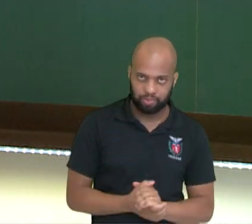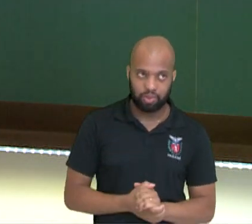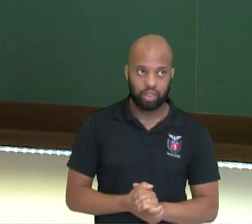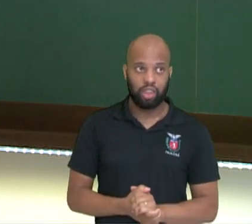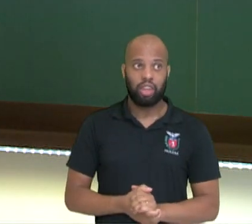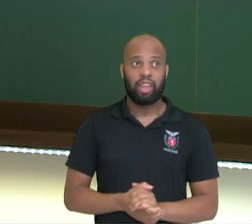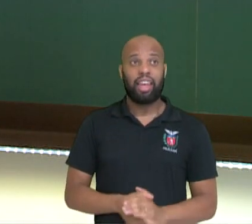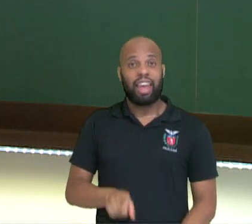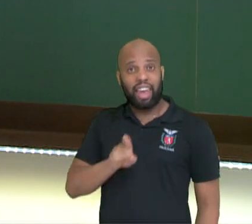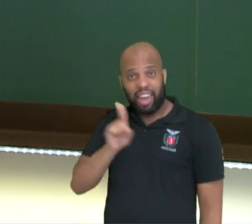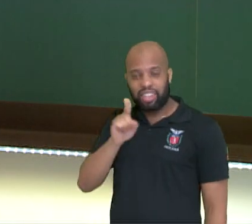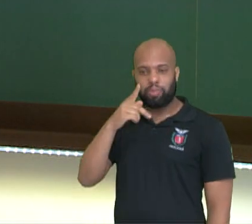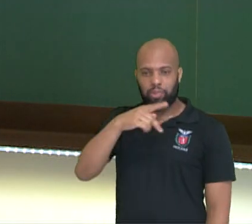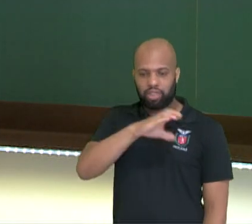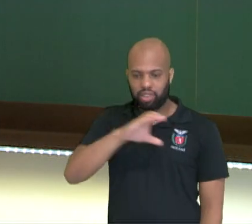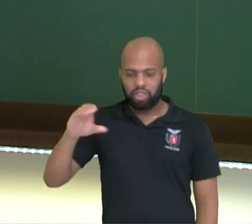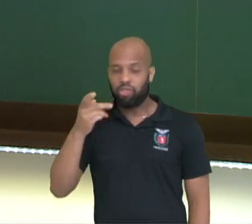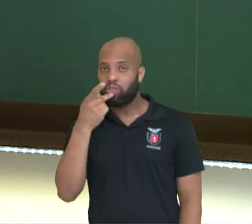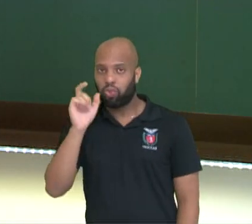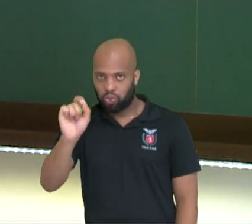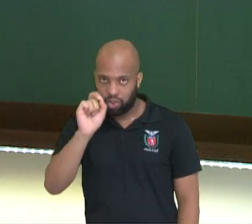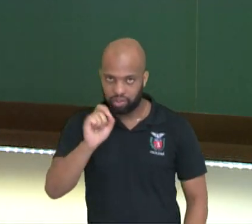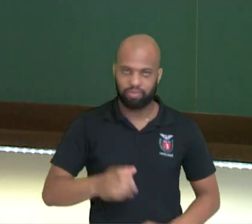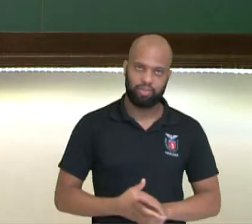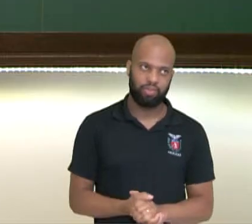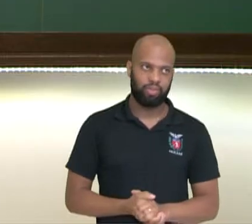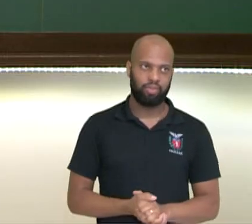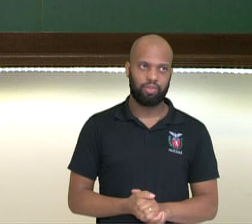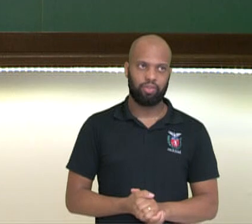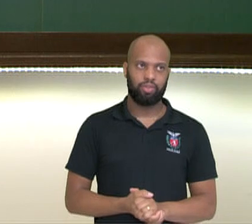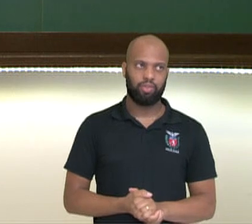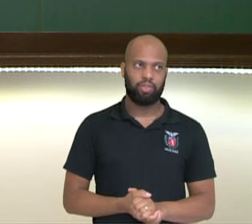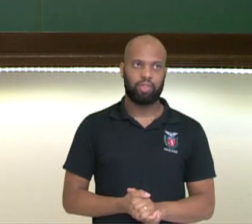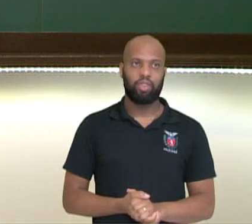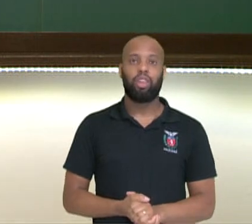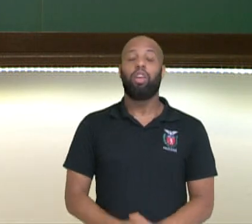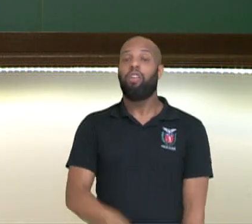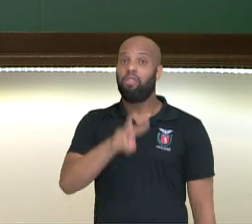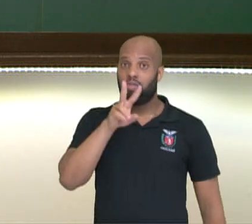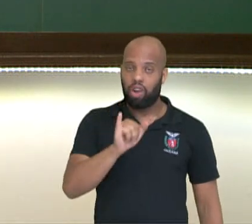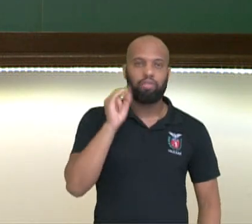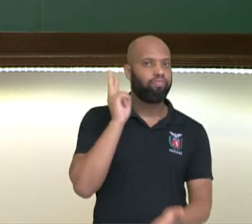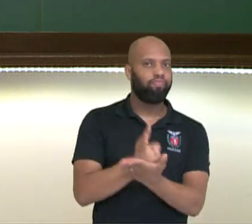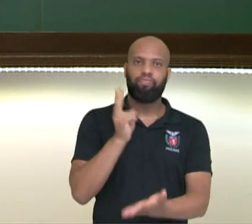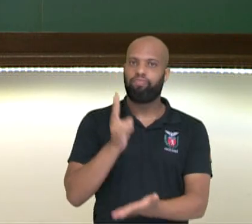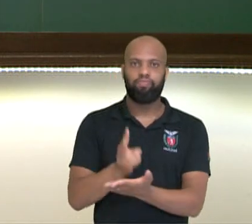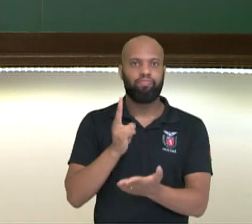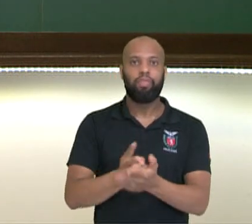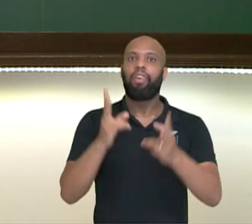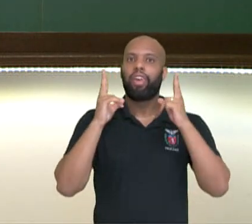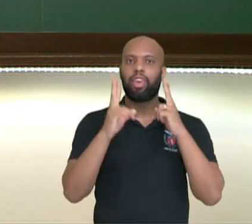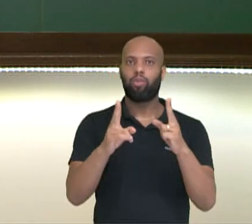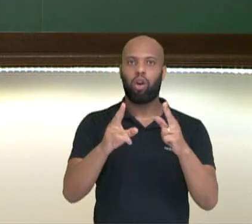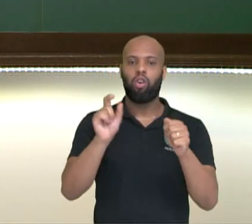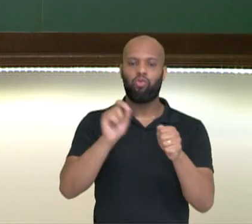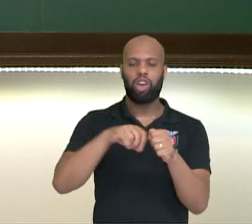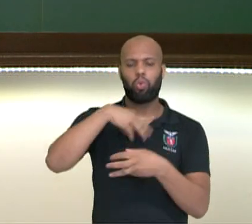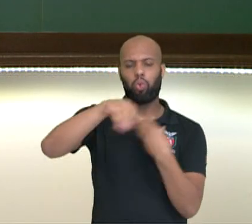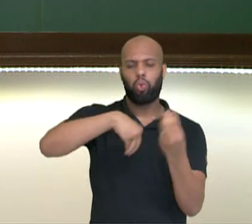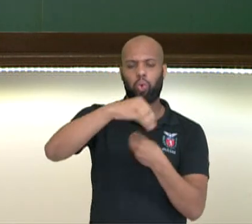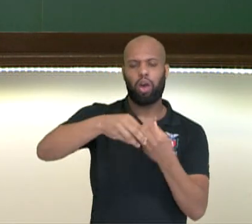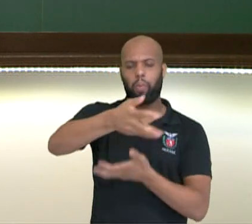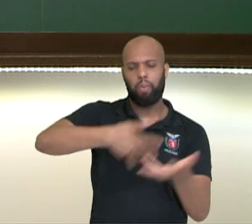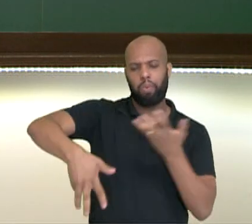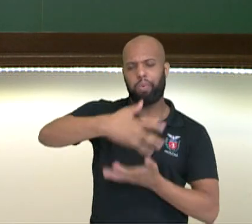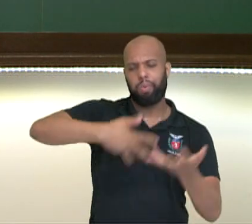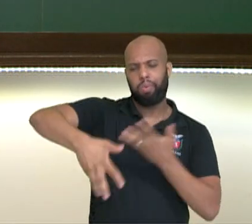esse princípio diz o seguinte, não tem erro. No final, depois que fizer toda a bagunça lá dentro,